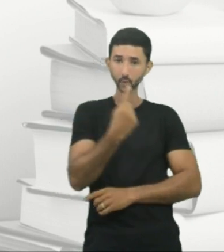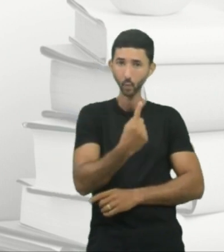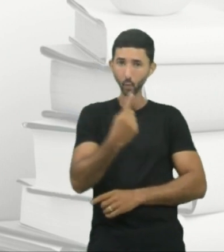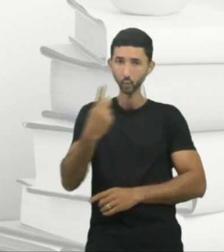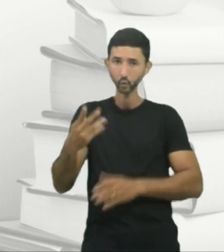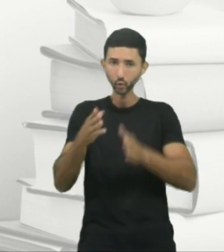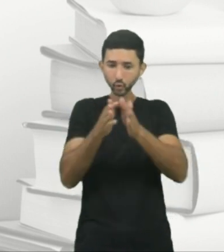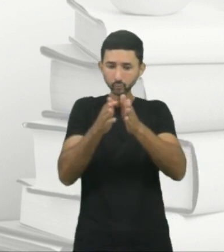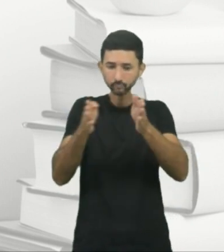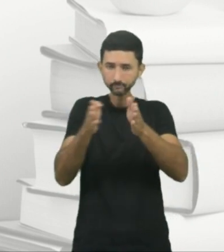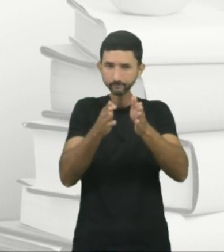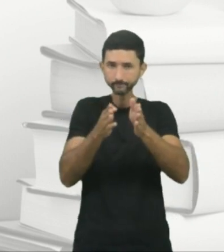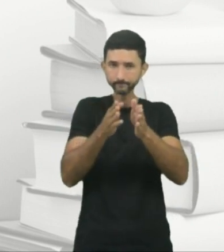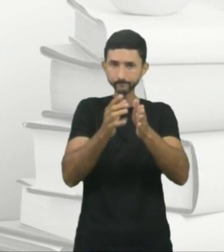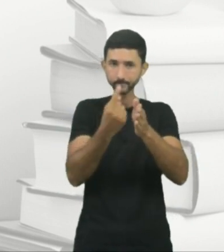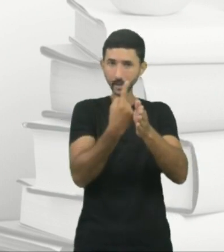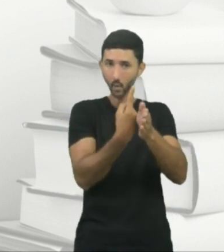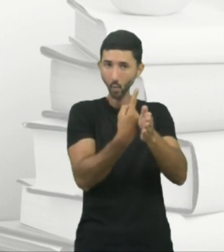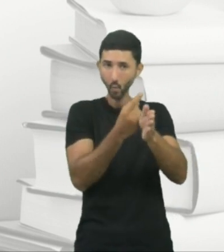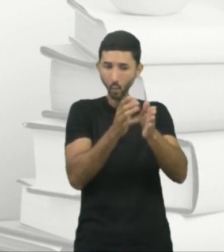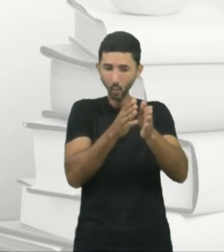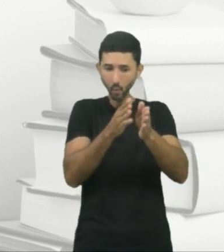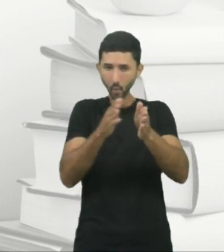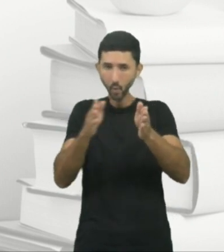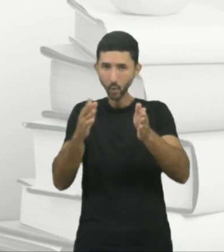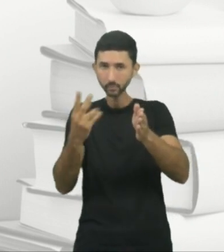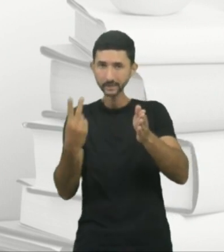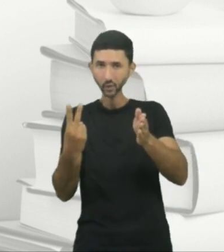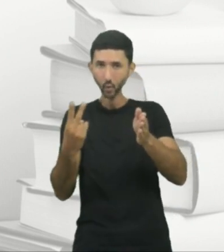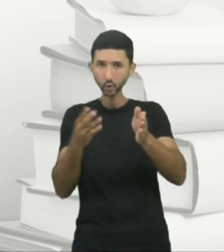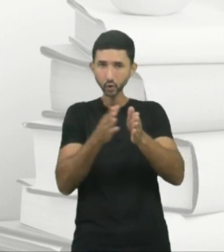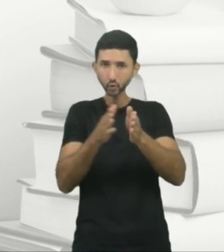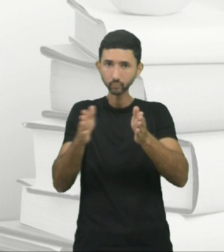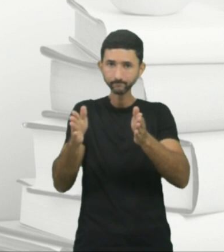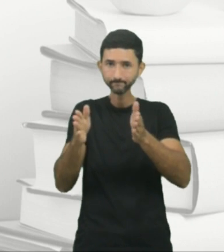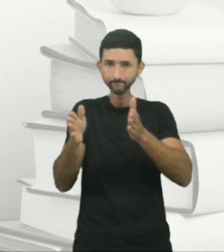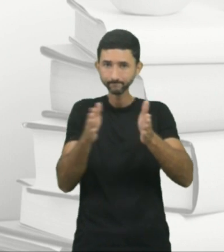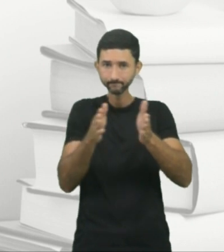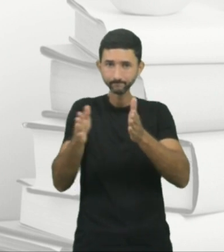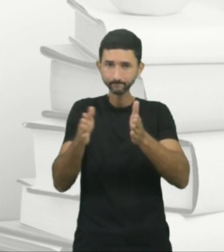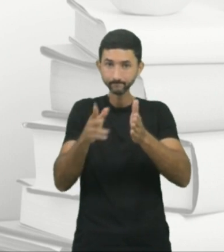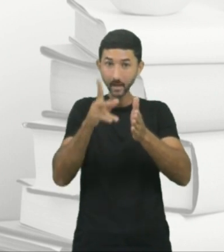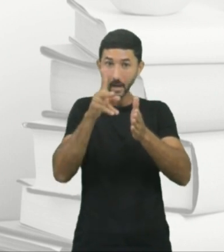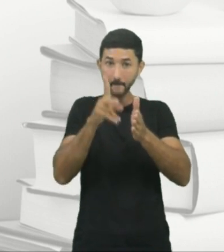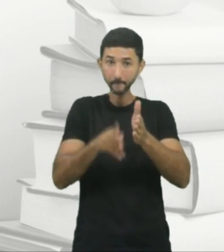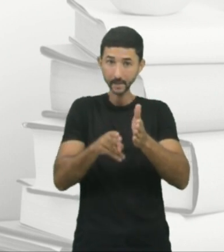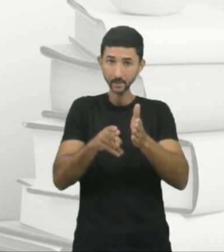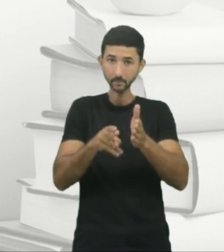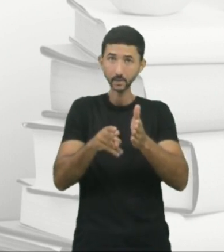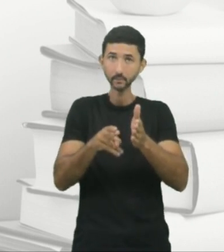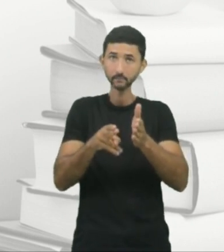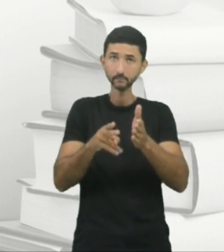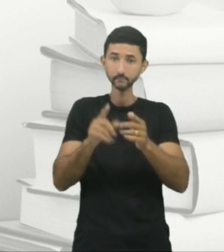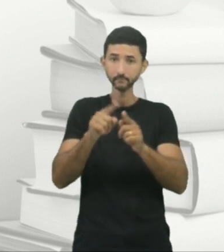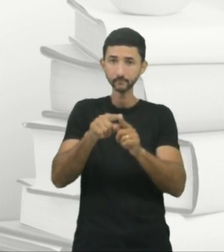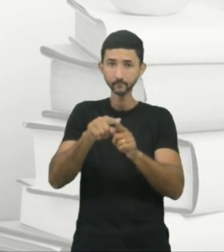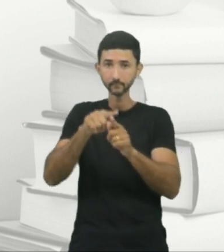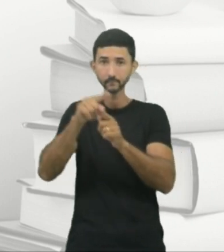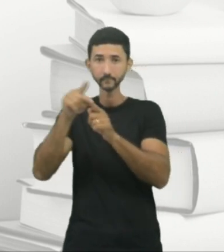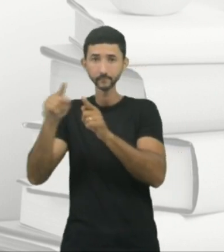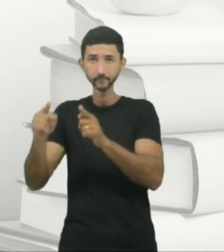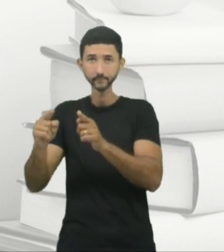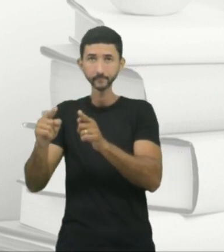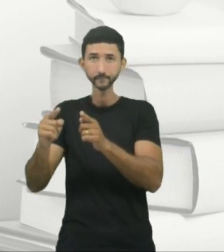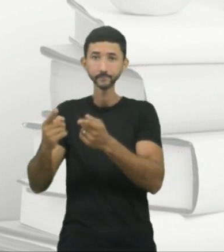números consecutivos. A distância do 1 para o 2, ela vai ser a mesma